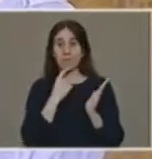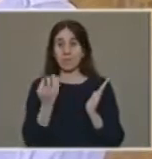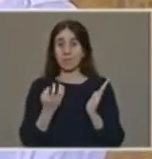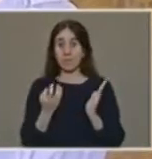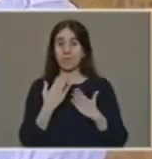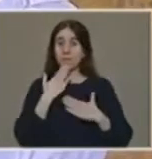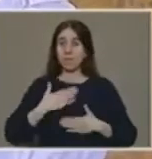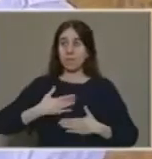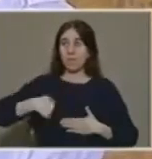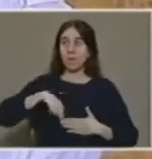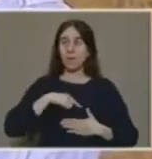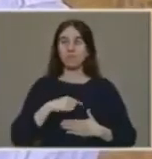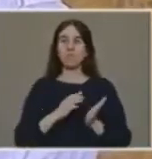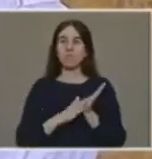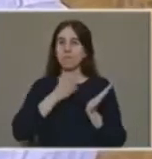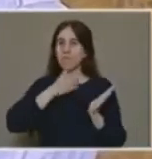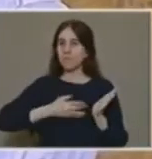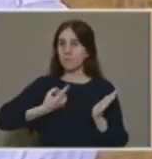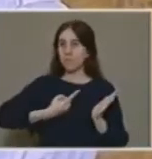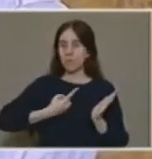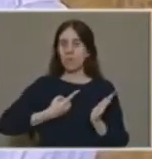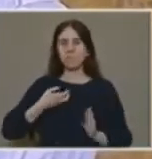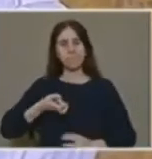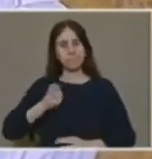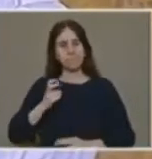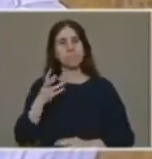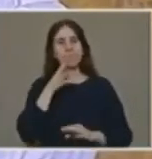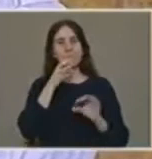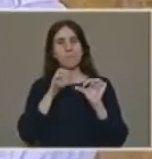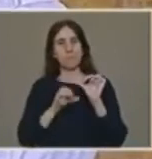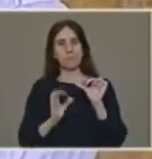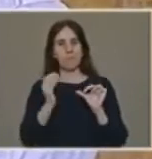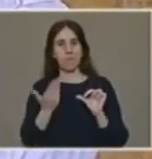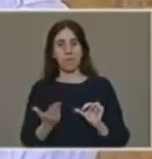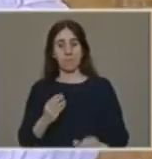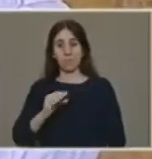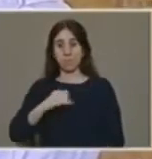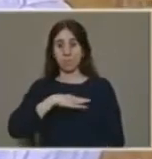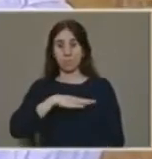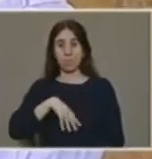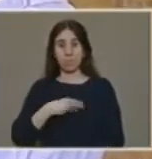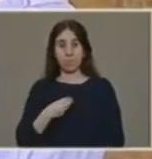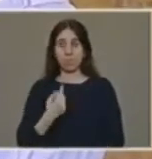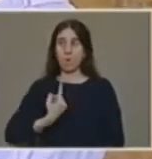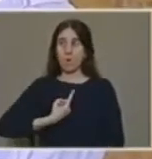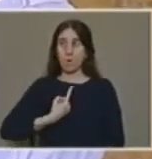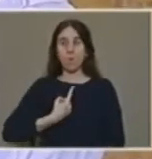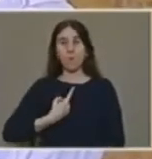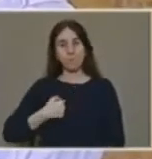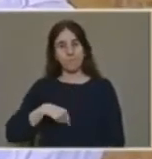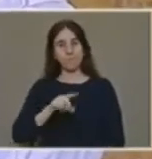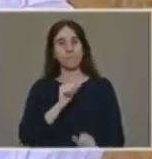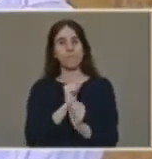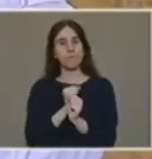fazei de nós testemunhas audazes da palavra no mundo onde nos enviais a